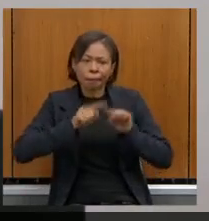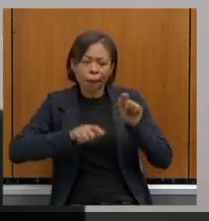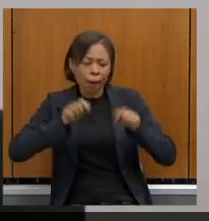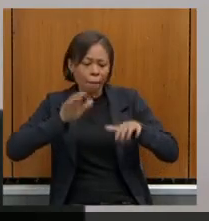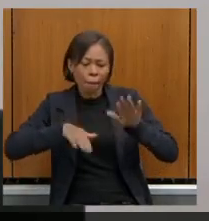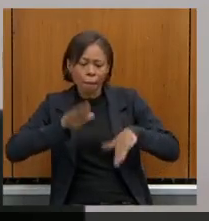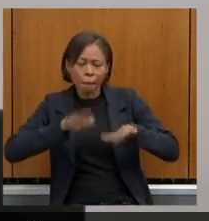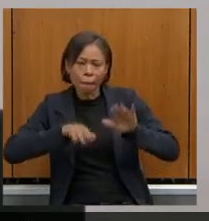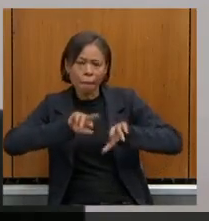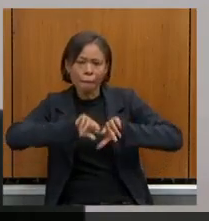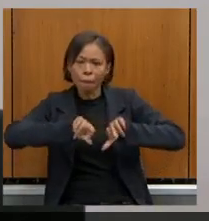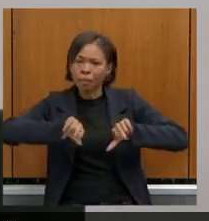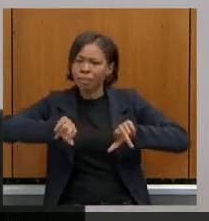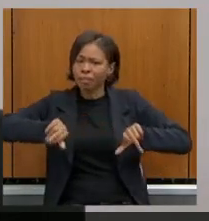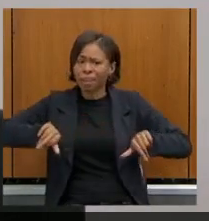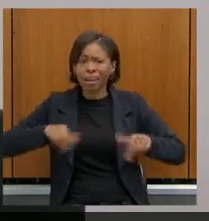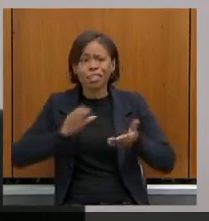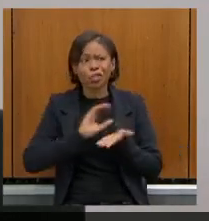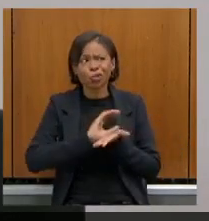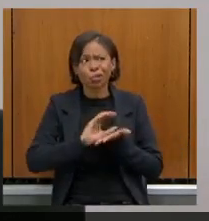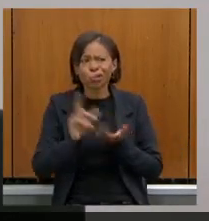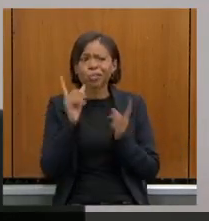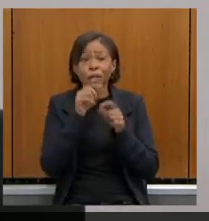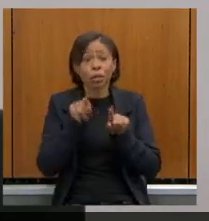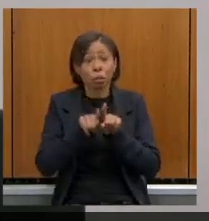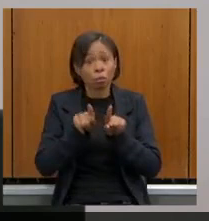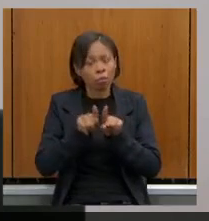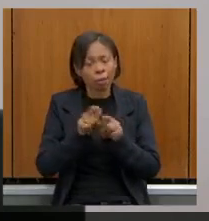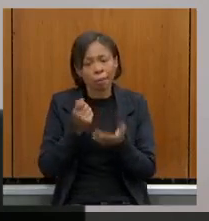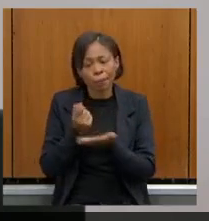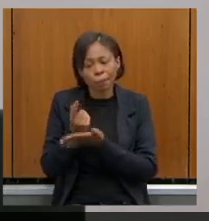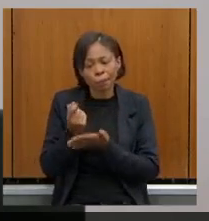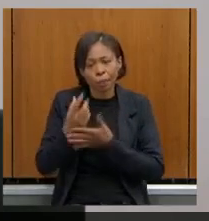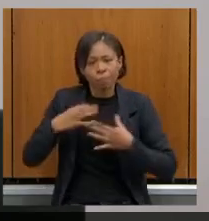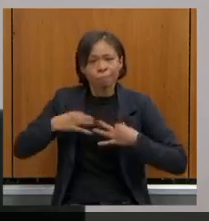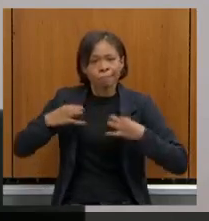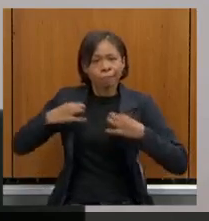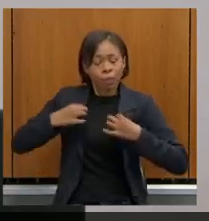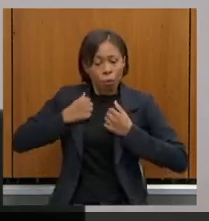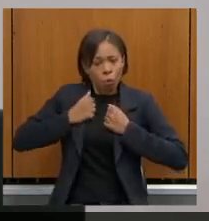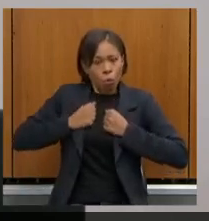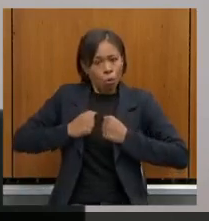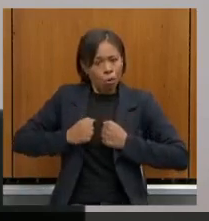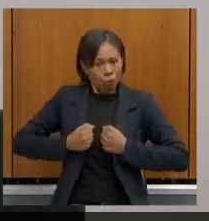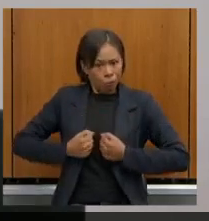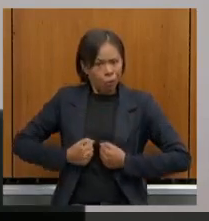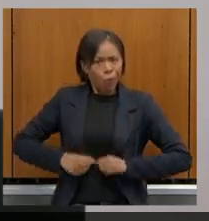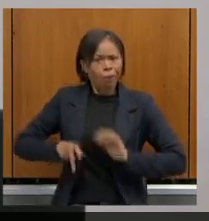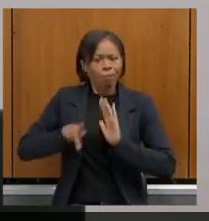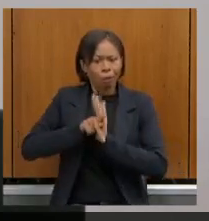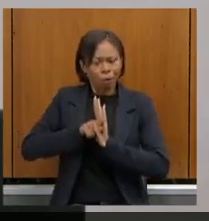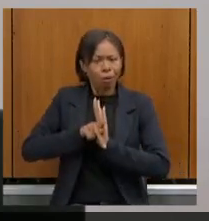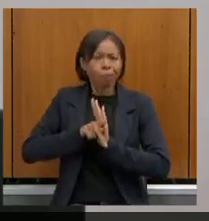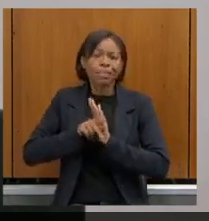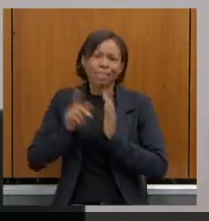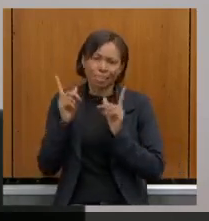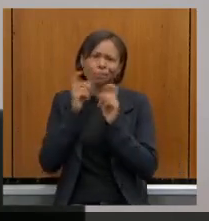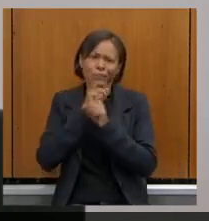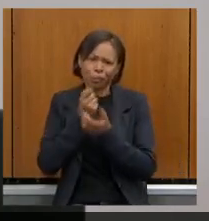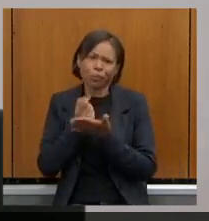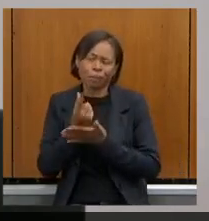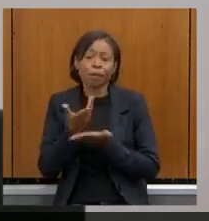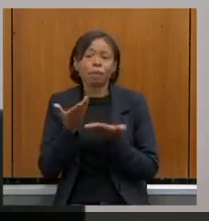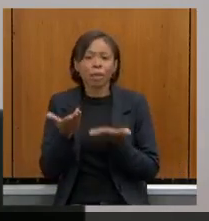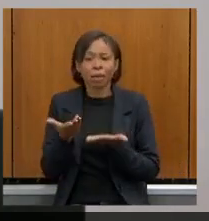de instrumentos e até mesmo de uniformes secretário até uniformes é uma grande dificuldade então Leninha muito obrigado pela